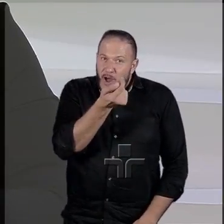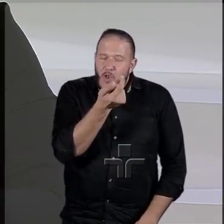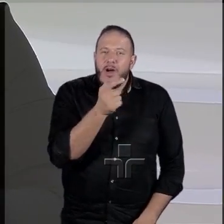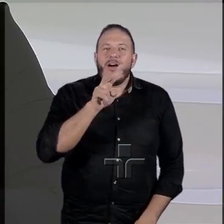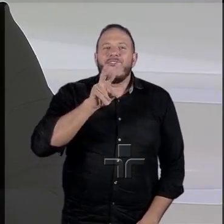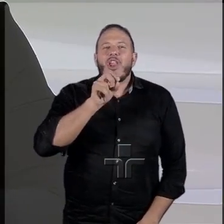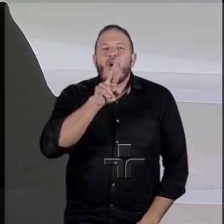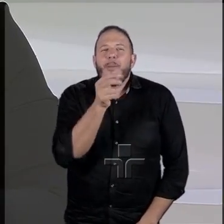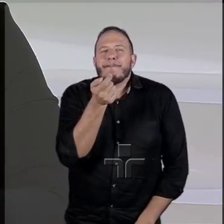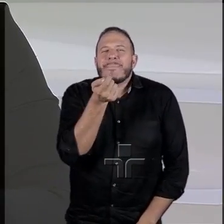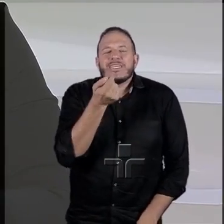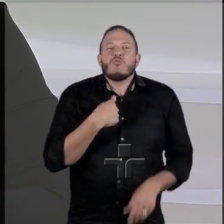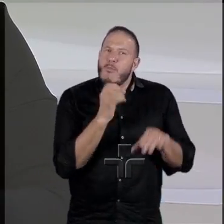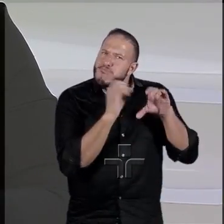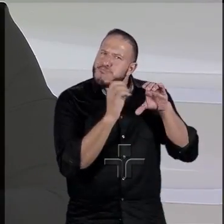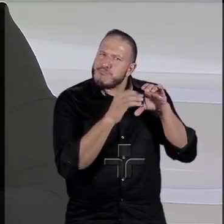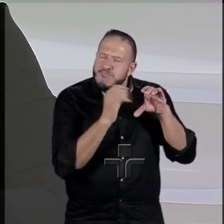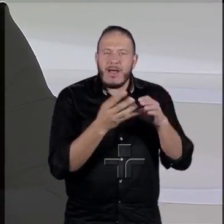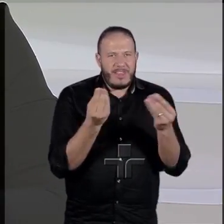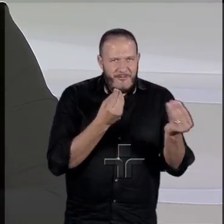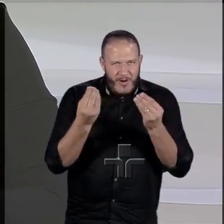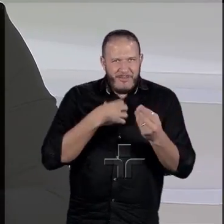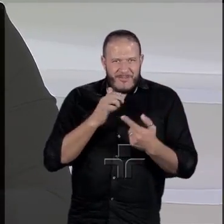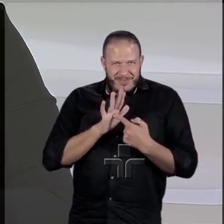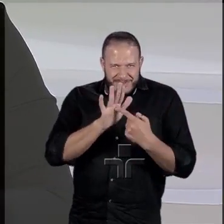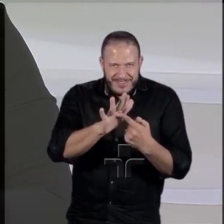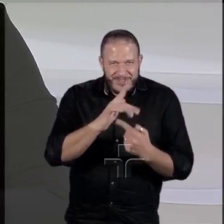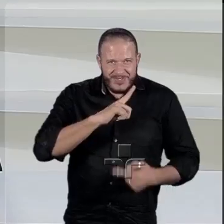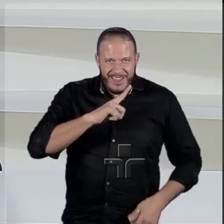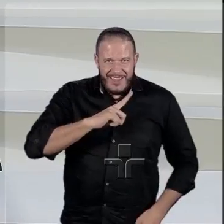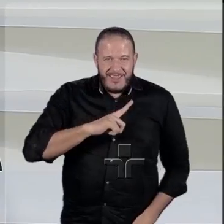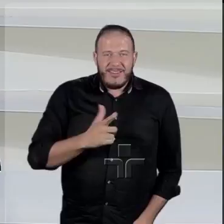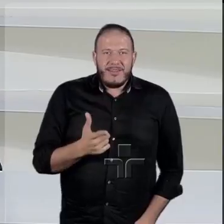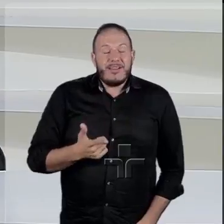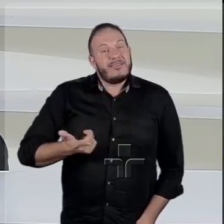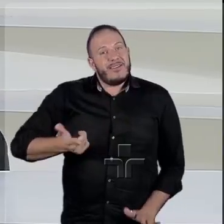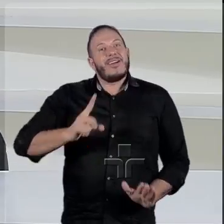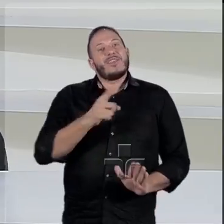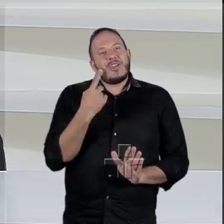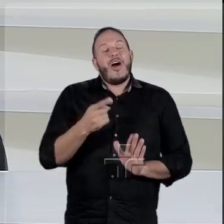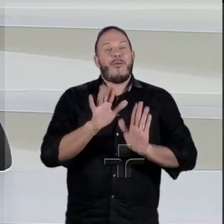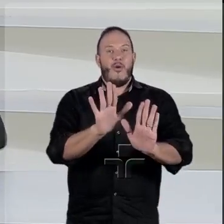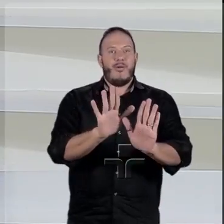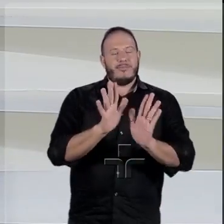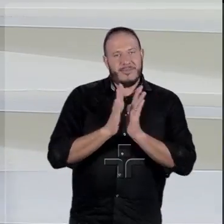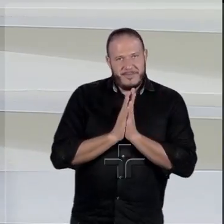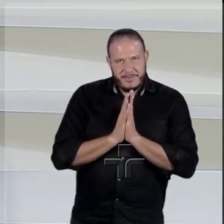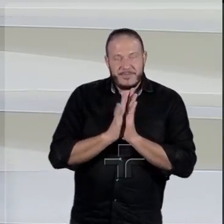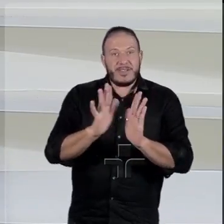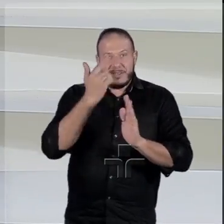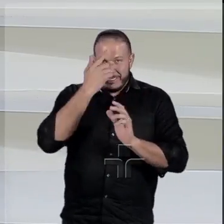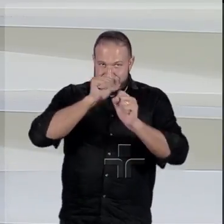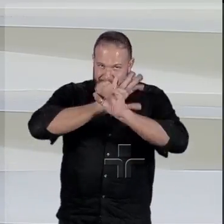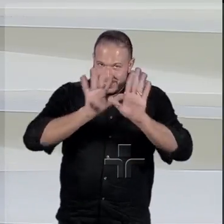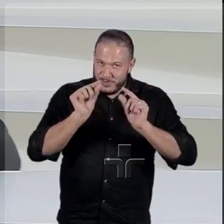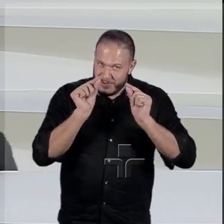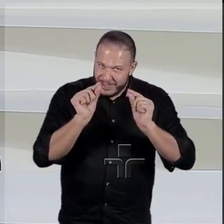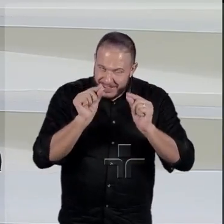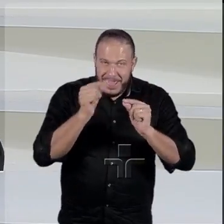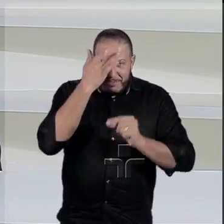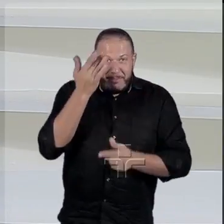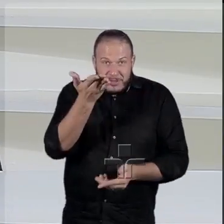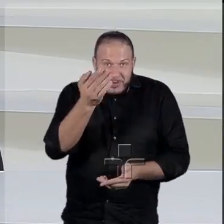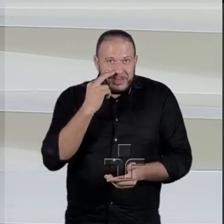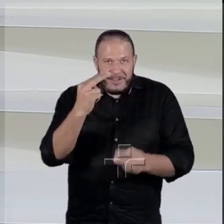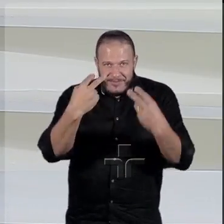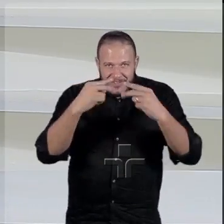foi apresentada. Não. Na capitalização, não teria um mínimo? A nossa proposta... Então, agora, a gente esclarecendo o telespectador.